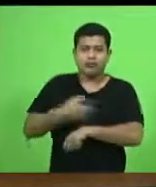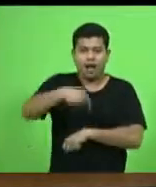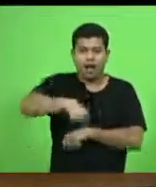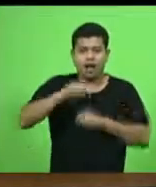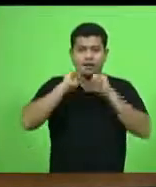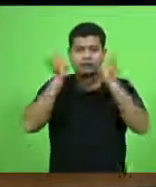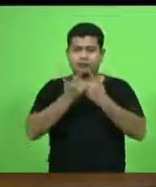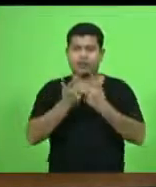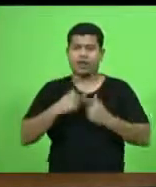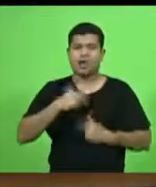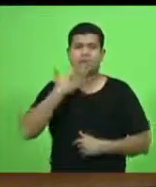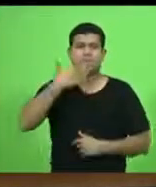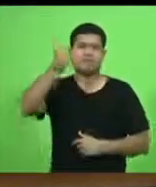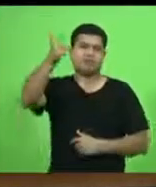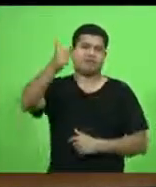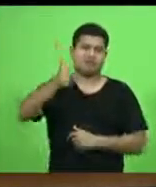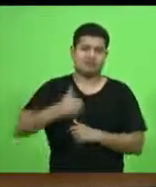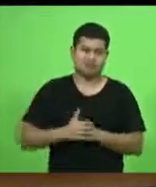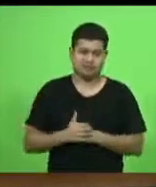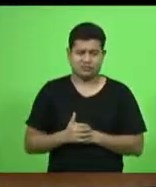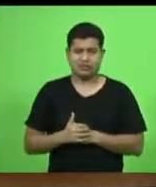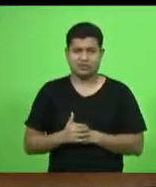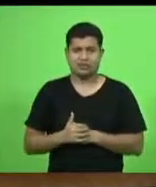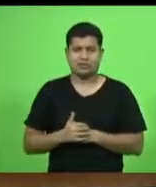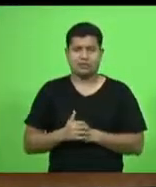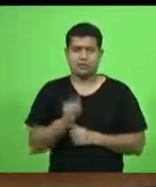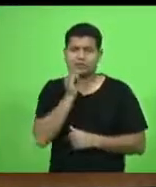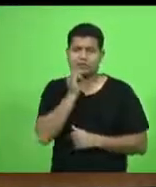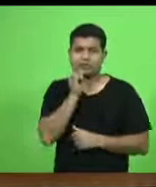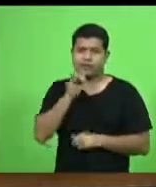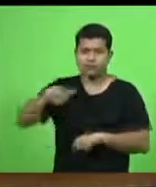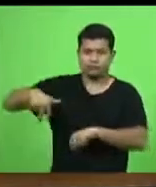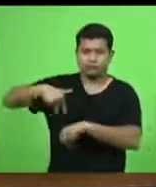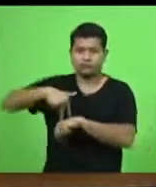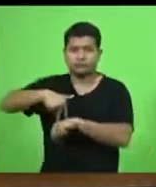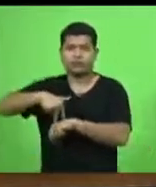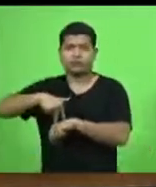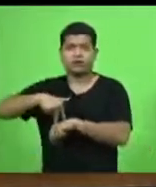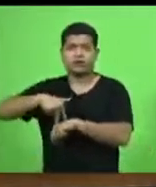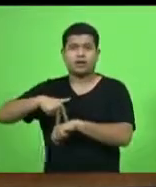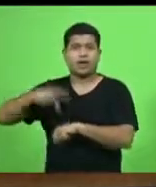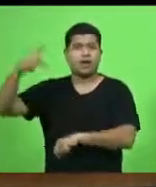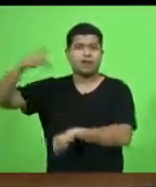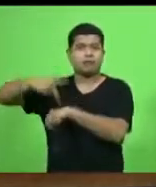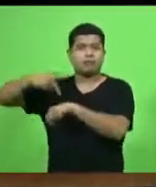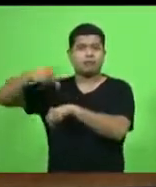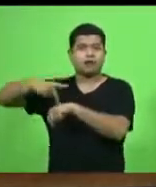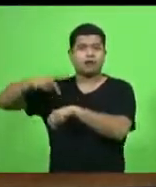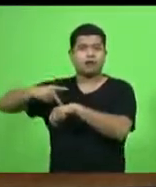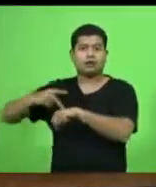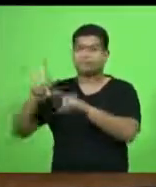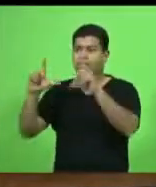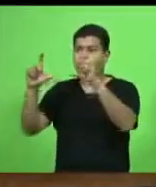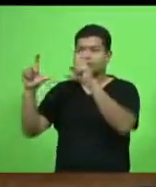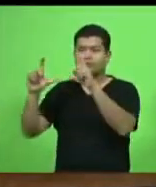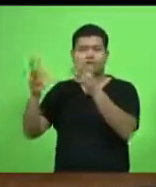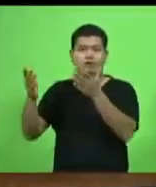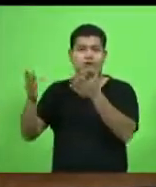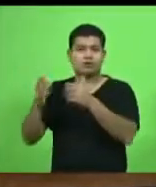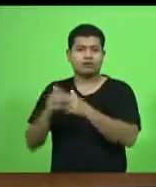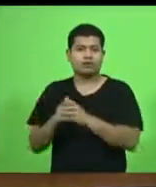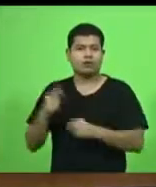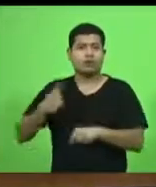Hoje, por exemplo, a gente fez a manifestação aqui na tribuna da Pedra. Tinha que ter ouvido o deputado. Por que o deputado fez a